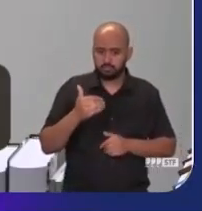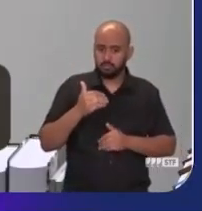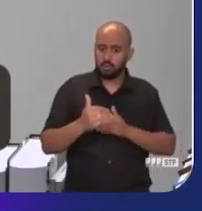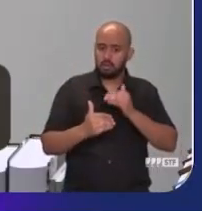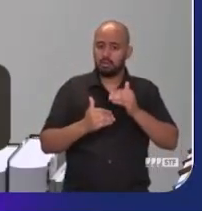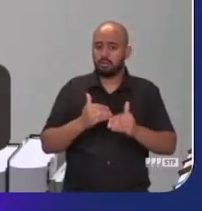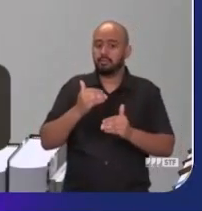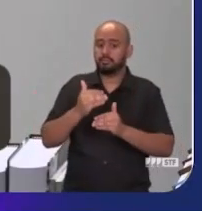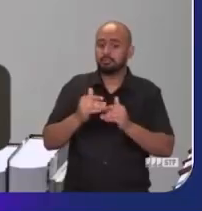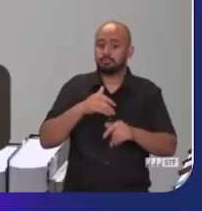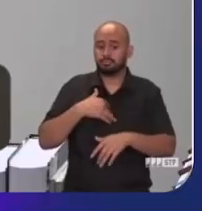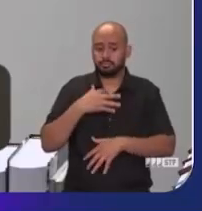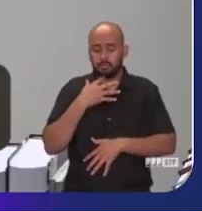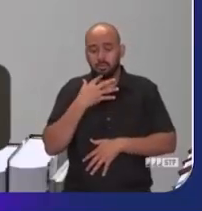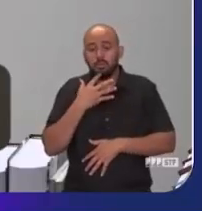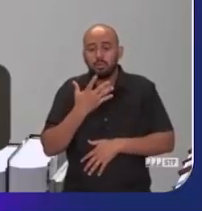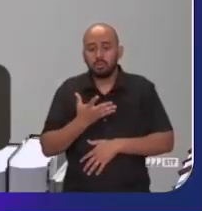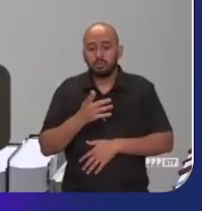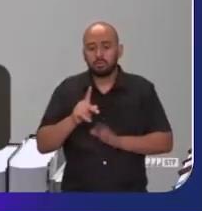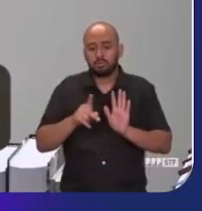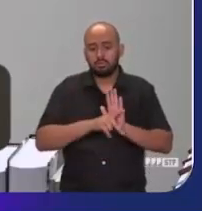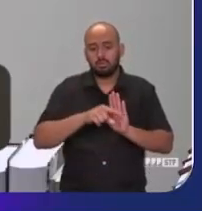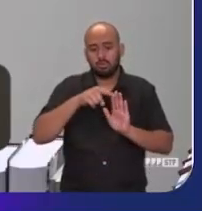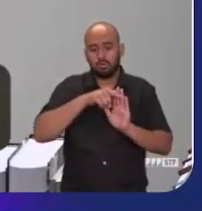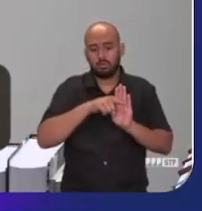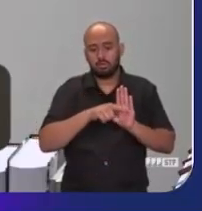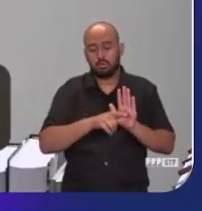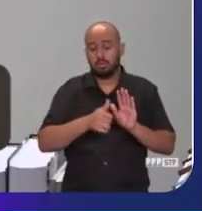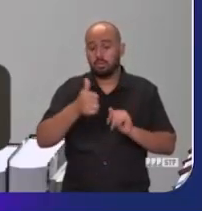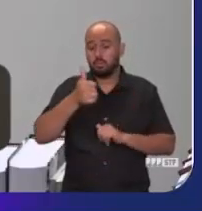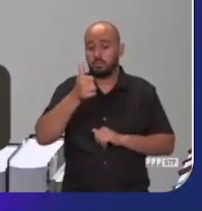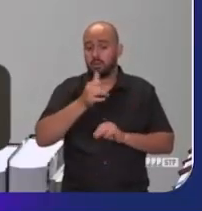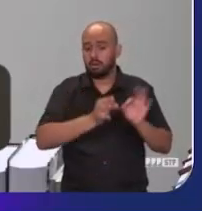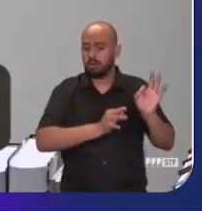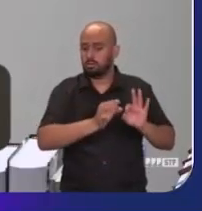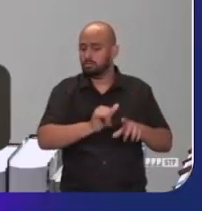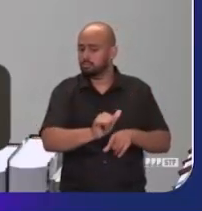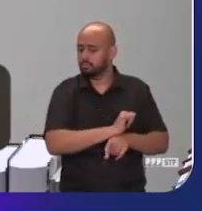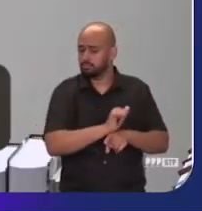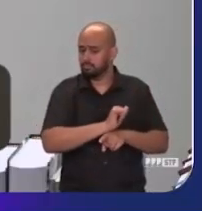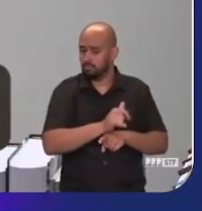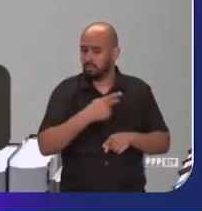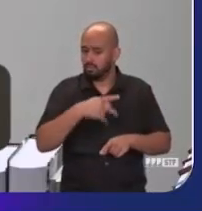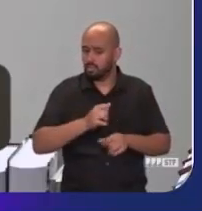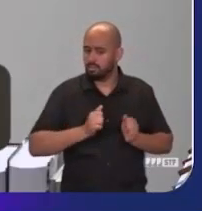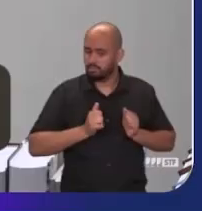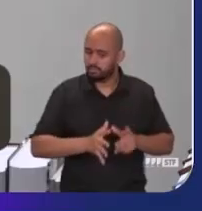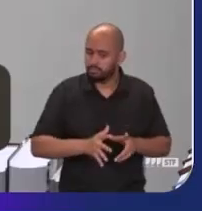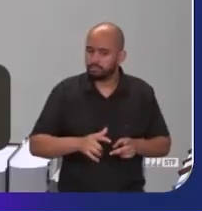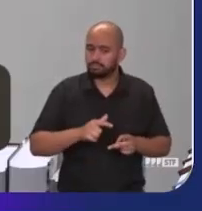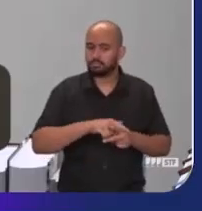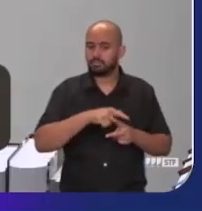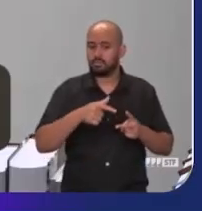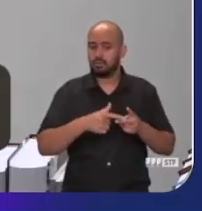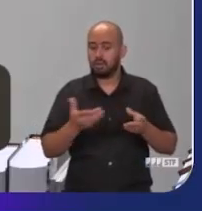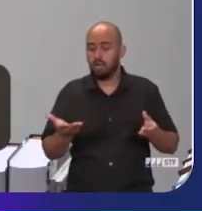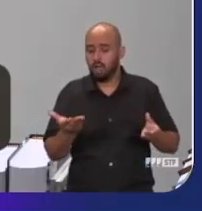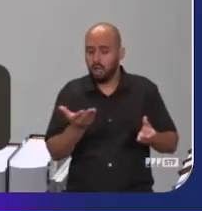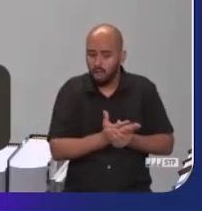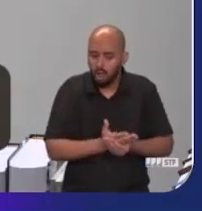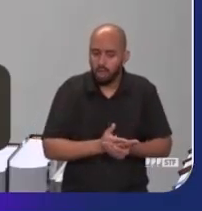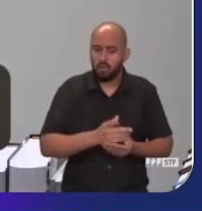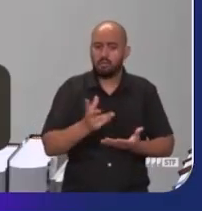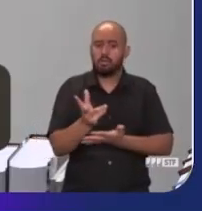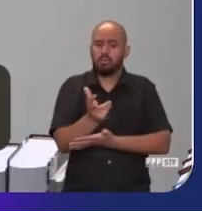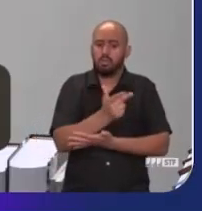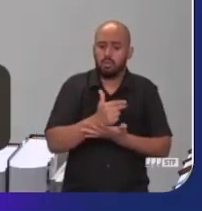ser assim sintetizado. Em primeiro lugar, planejamento tático das ações. Arquivo, desenho, operação